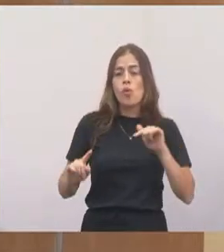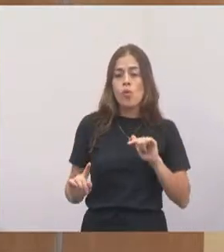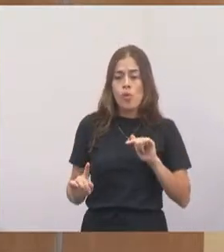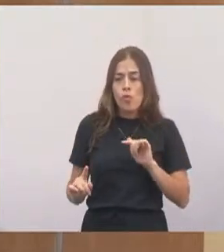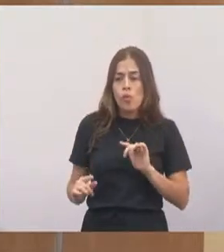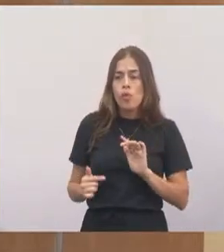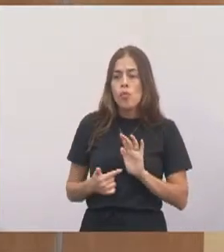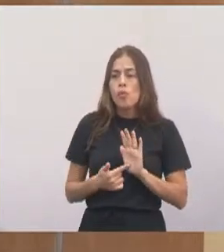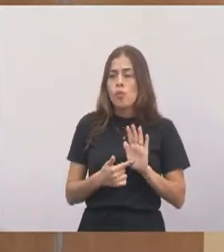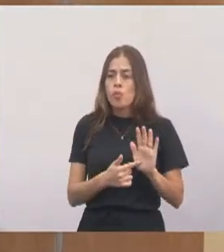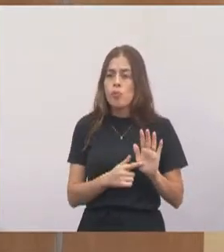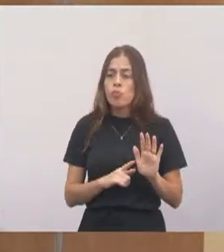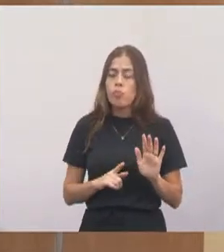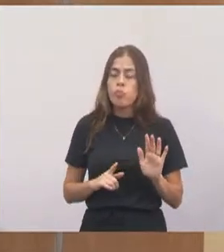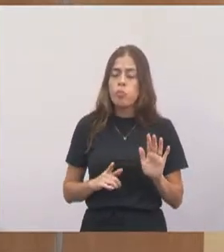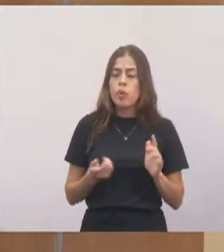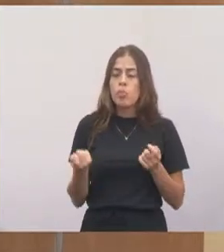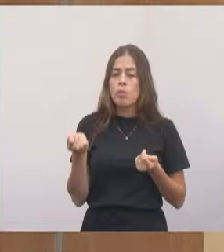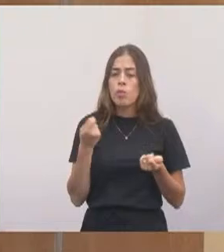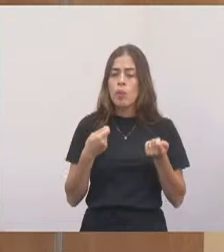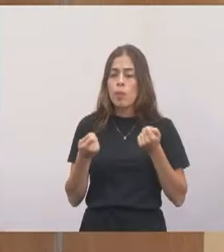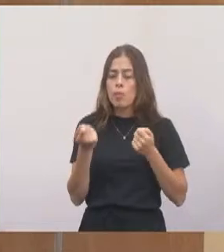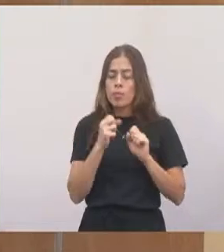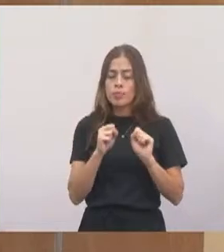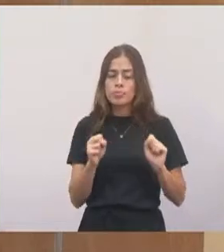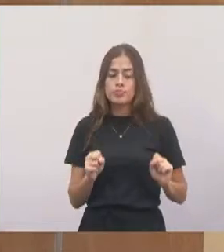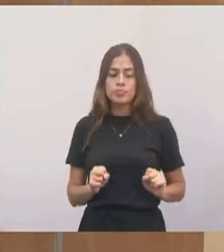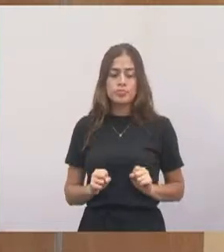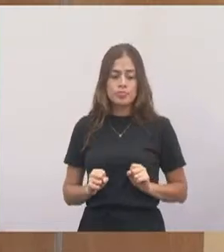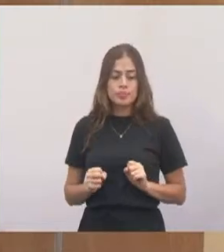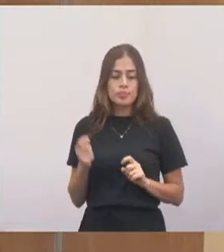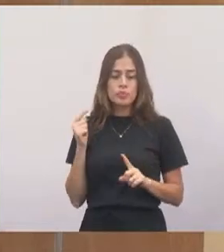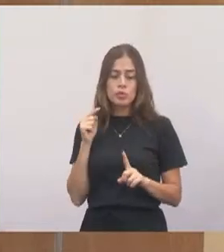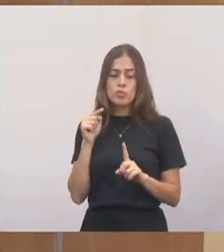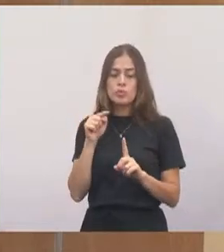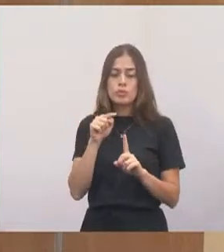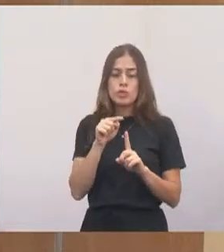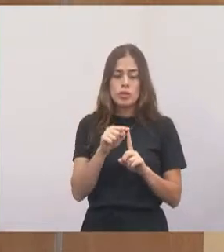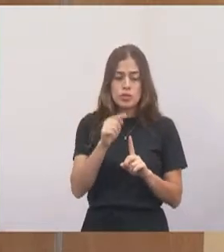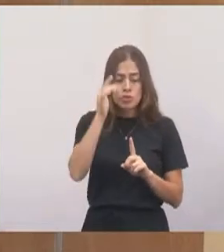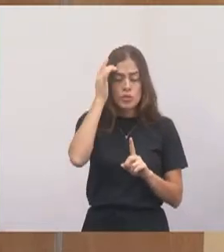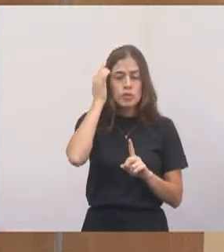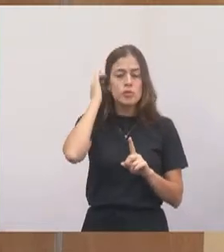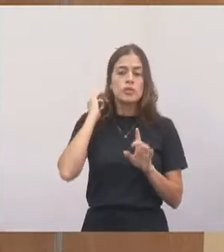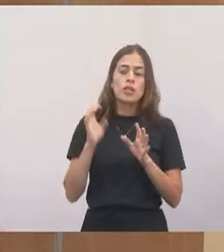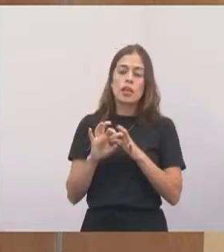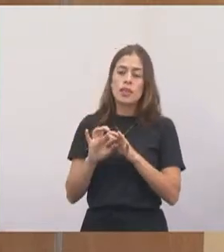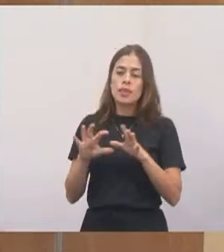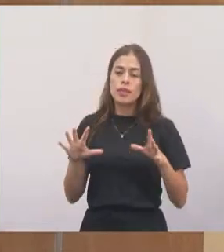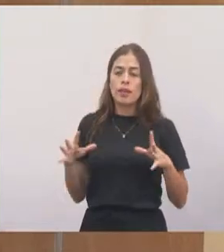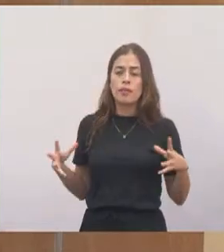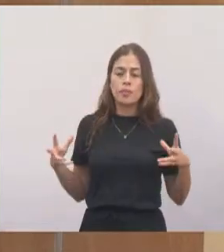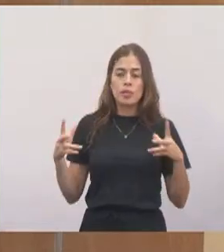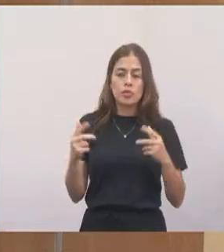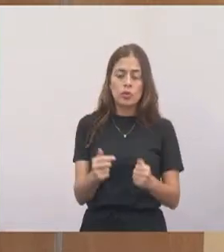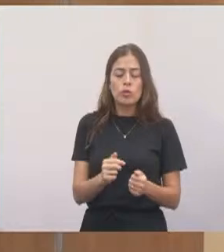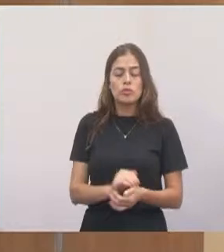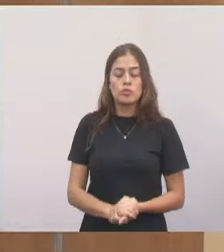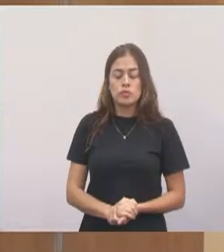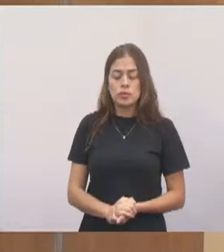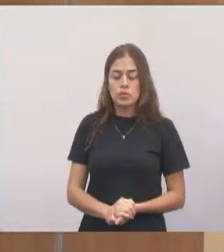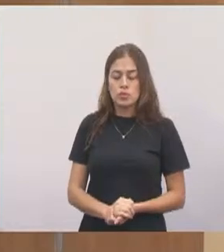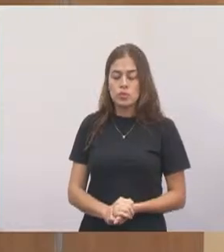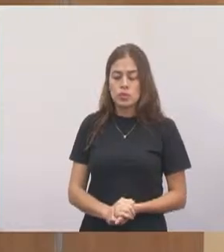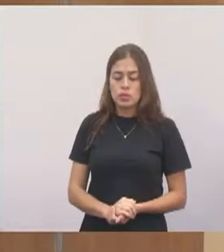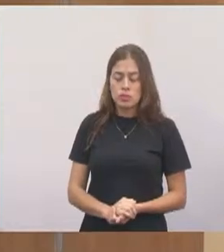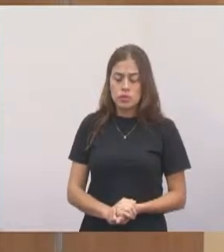ditames perseguidos pela administração pública e ao princípio da isonomia, a título de ilustração,